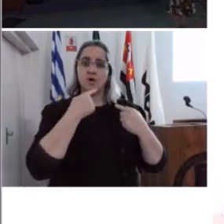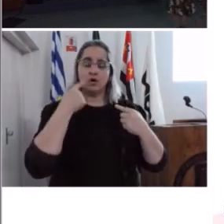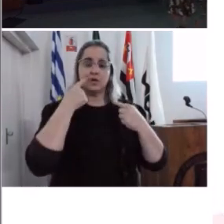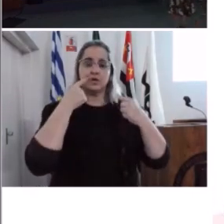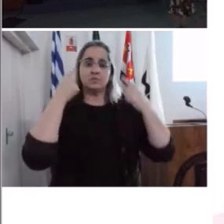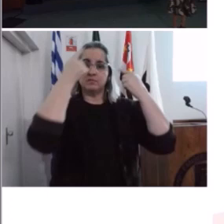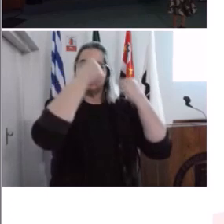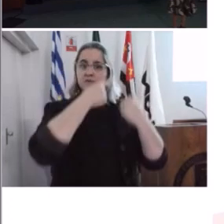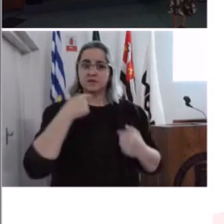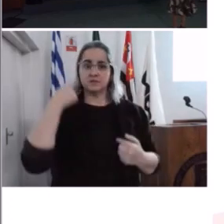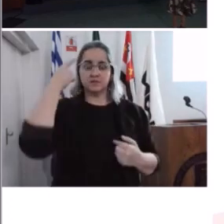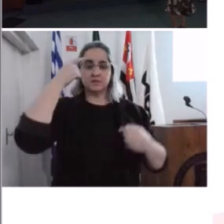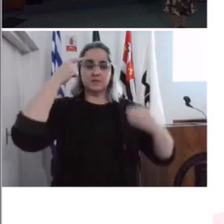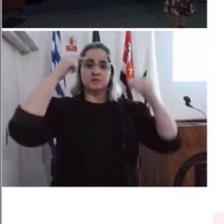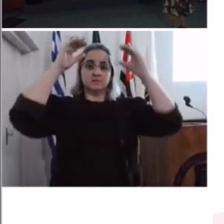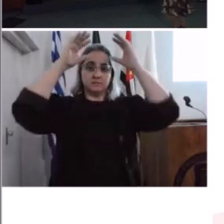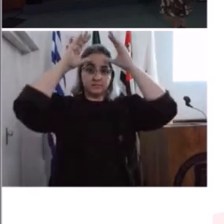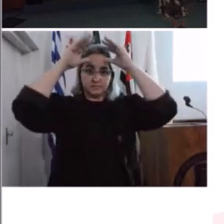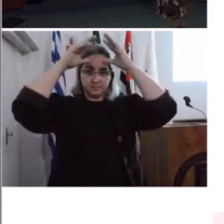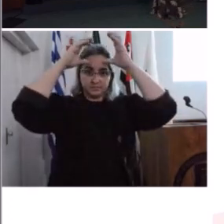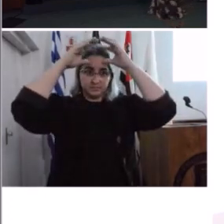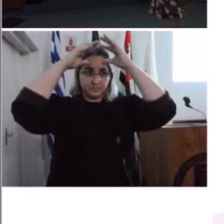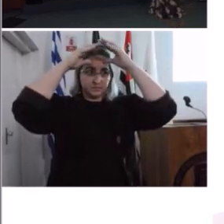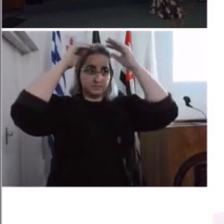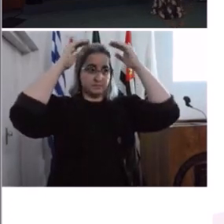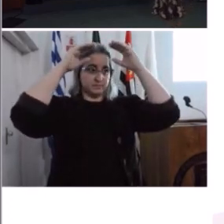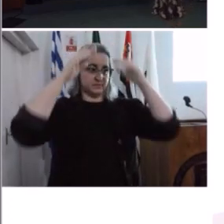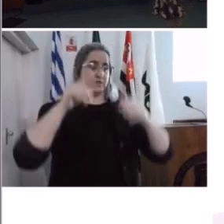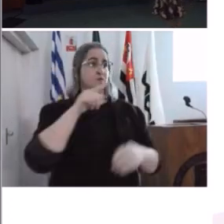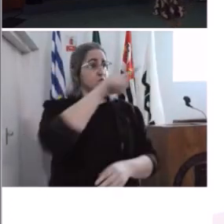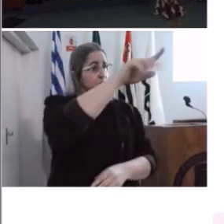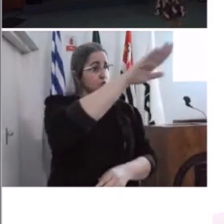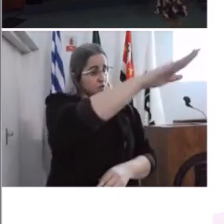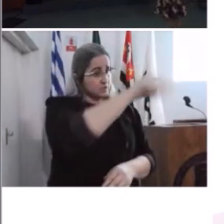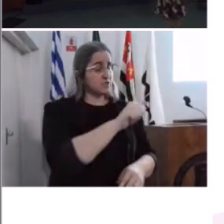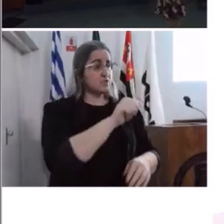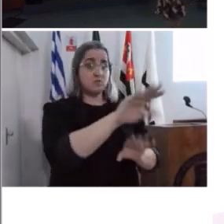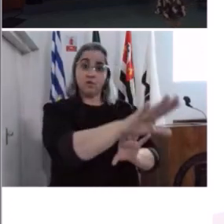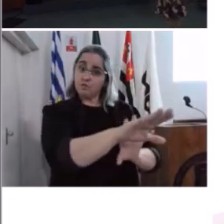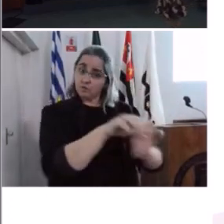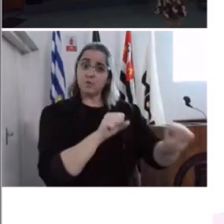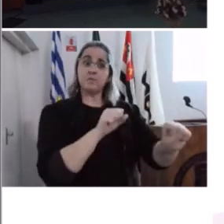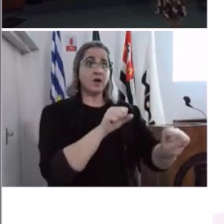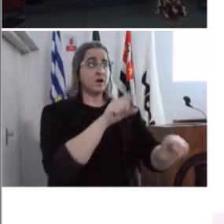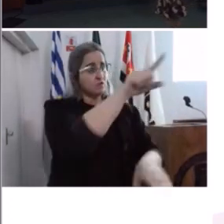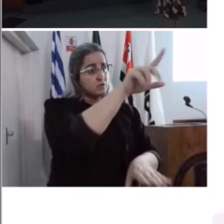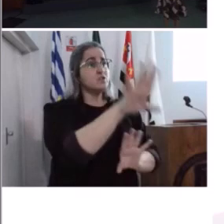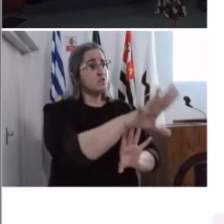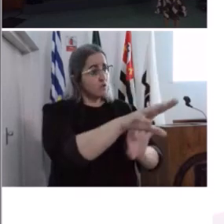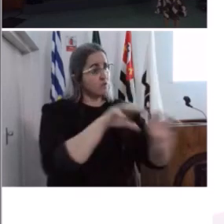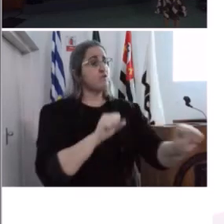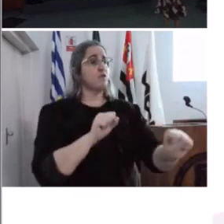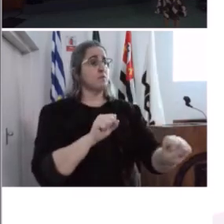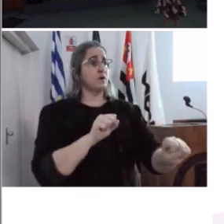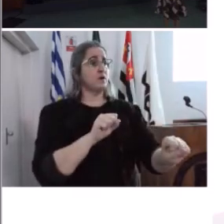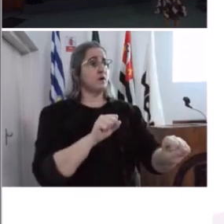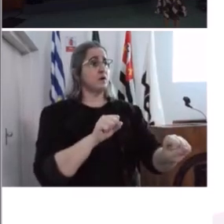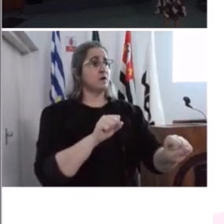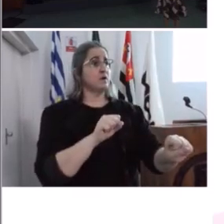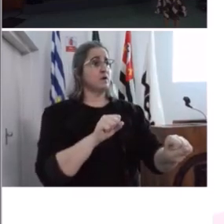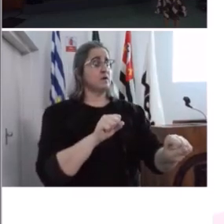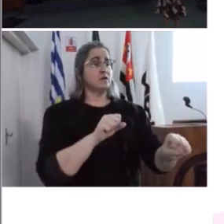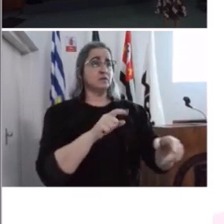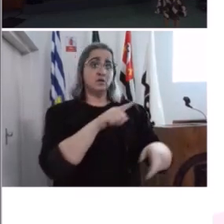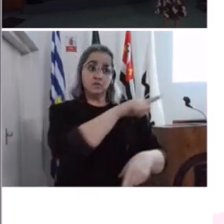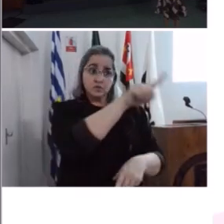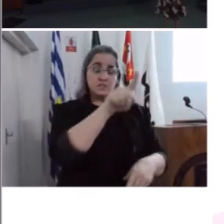oro-maxilo-facial. Do que vocês foram contratados, gente. Vocês estão formando-se. Vocês estão formando-se cabeça e